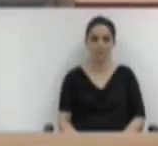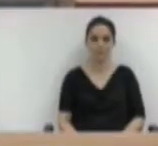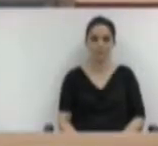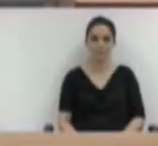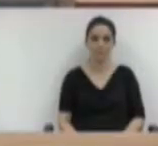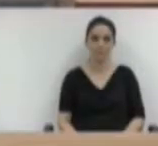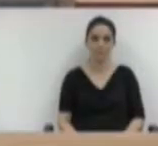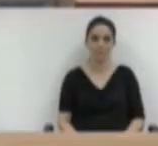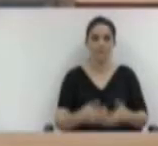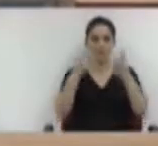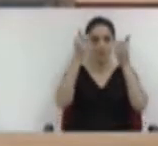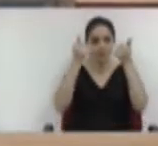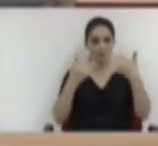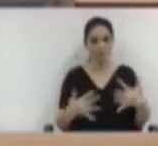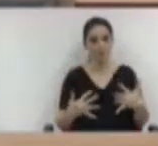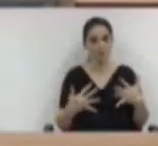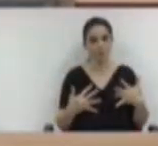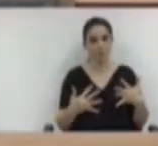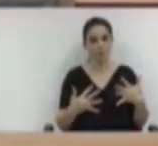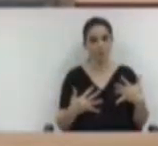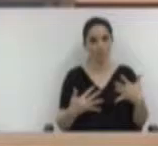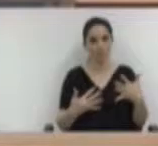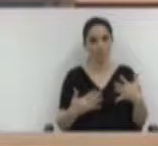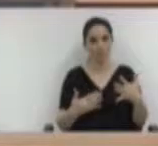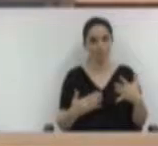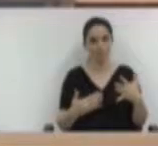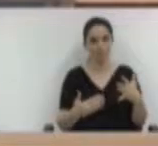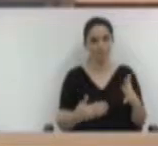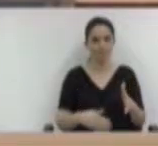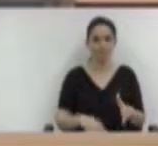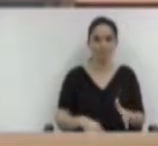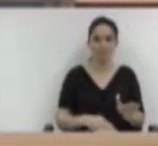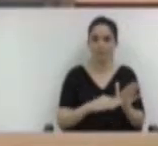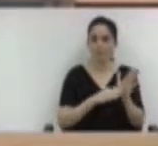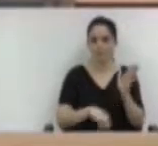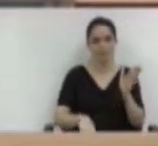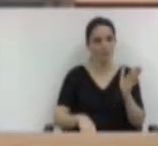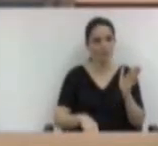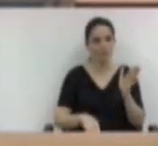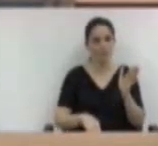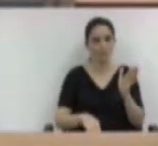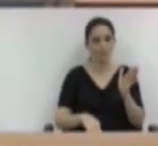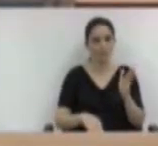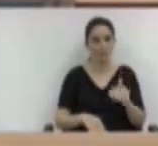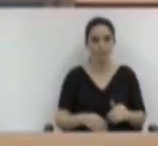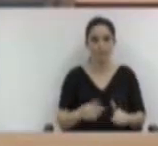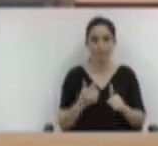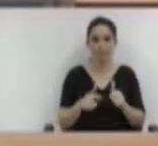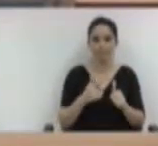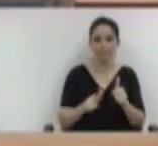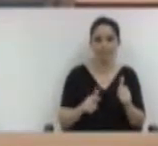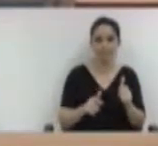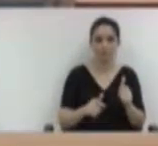comunica aos senhores vereadores que prejudica o item 5º da pauta. A segunda